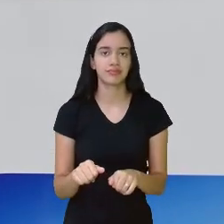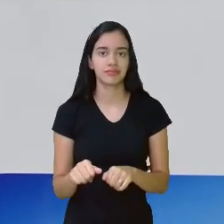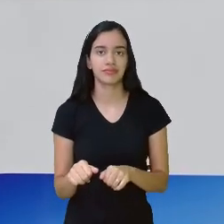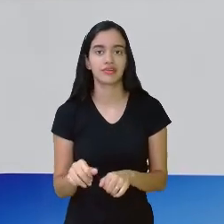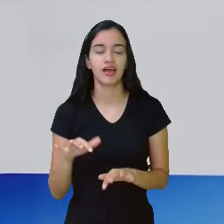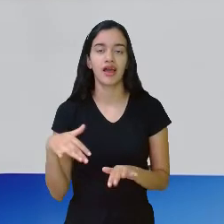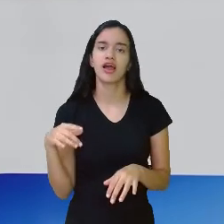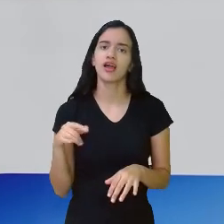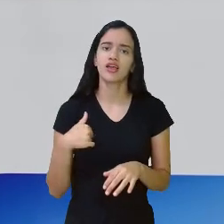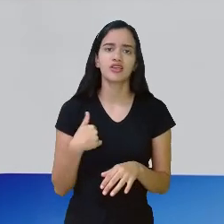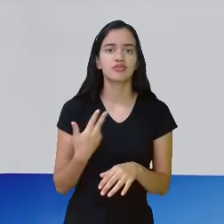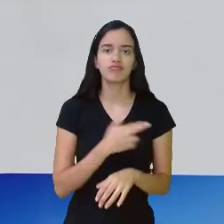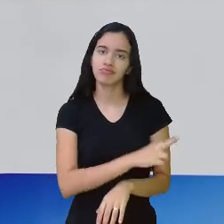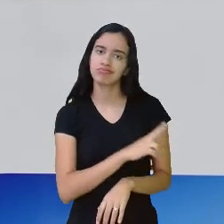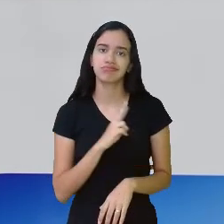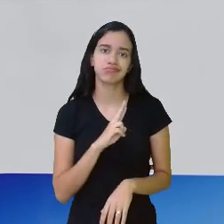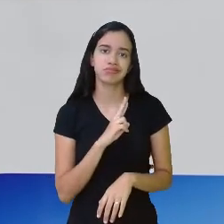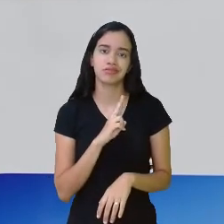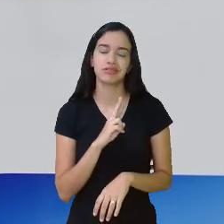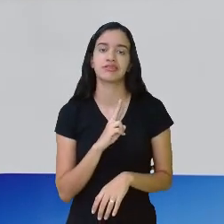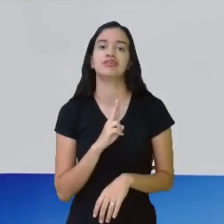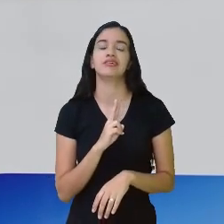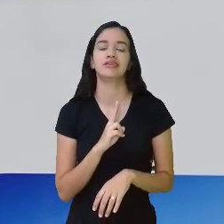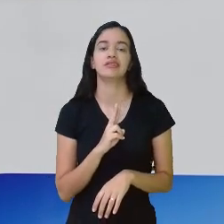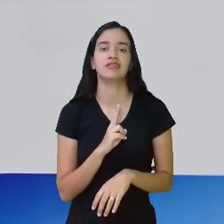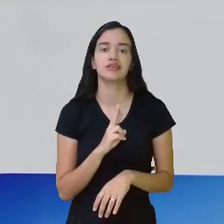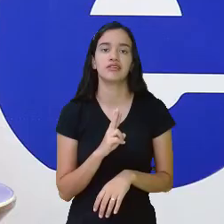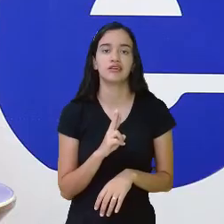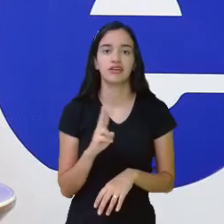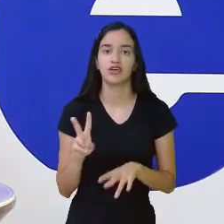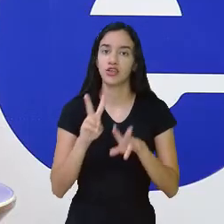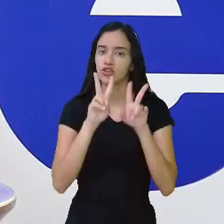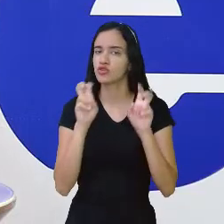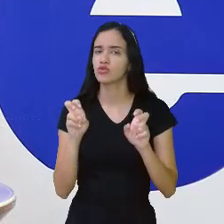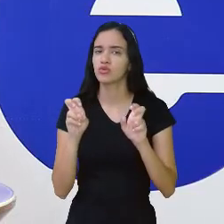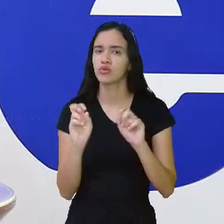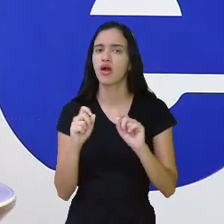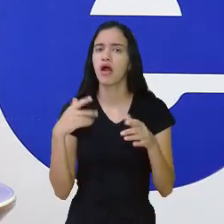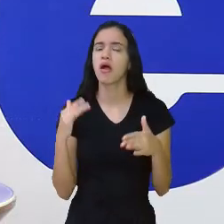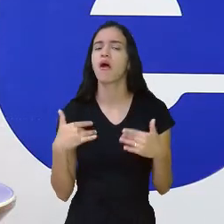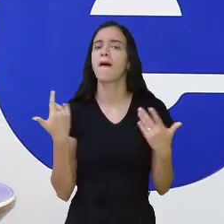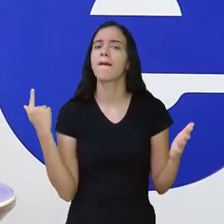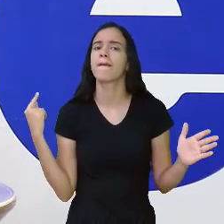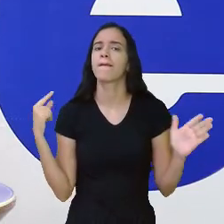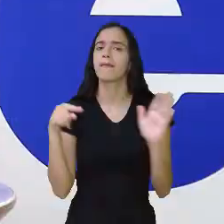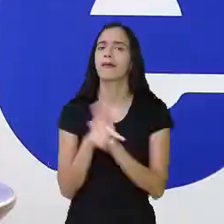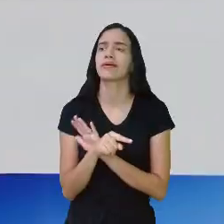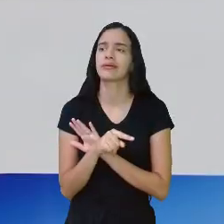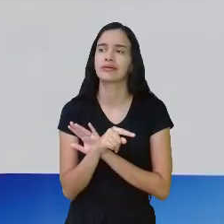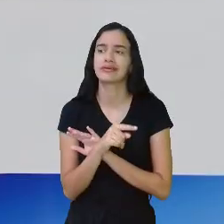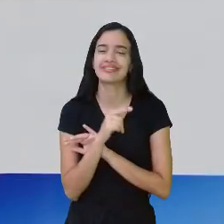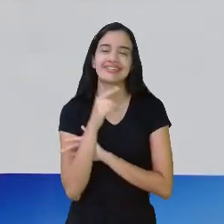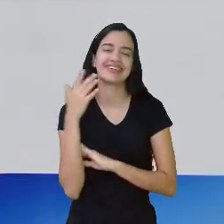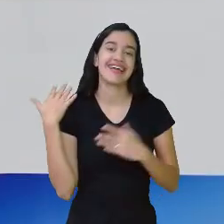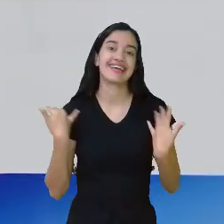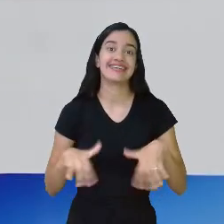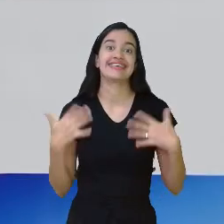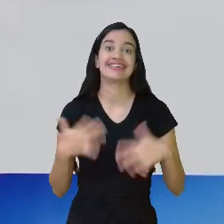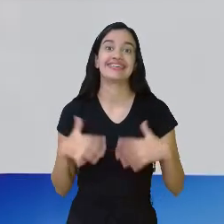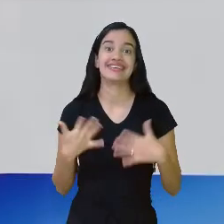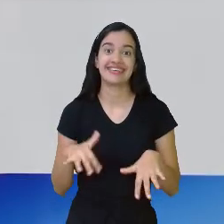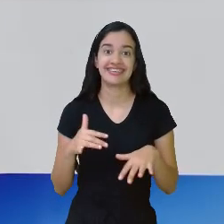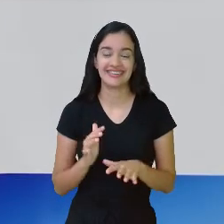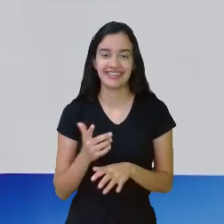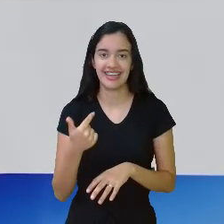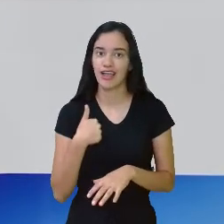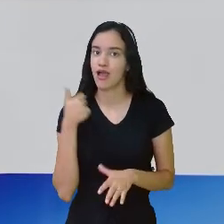finalizando. E não chegou a resposta, não é, professora Márcia? Sobre... Qual foi a pergunta mesmo, professora Eita, Mauricéia? Que até eu